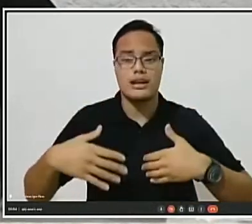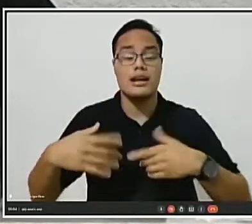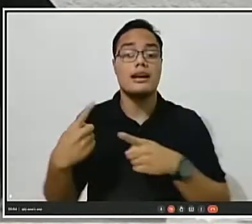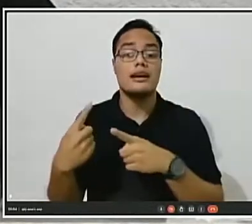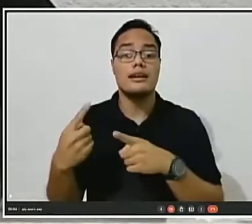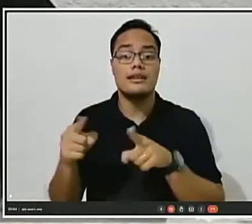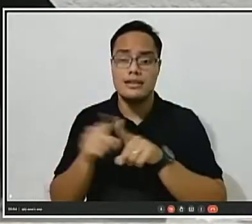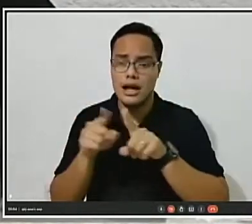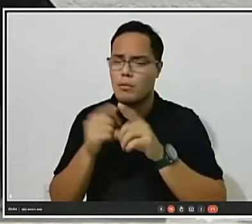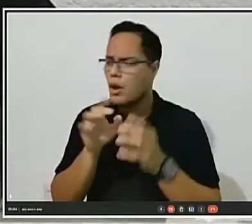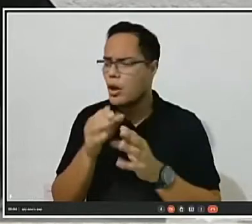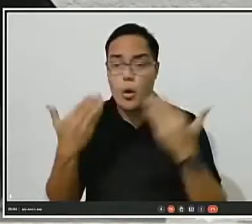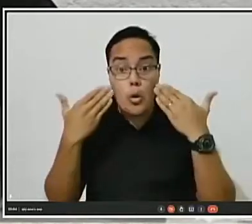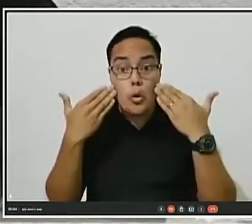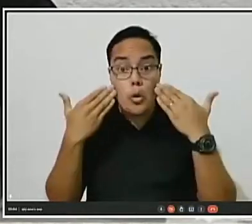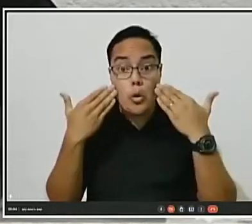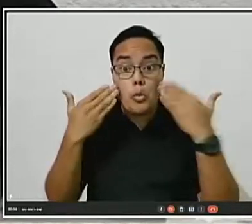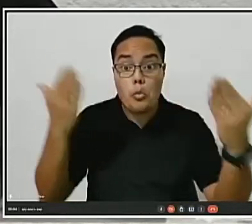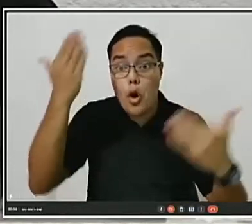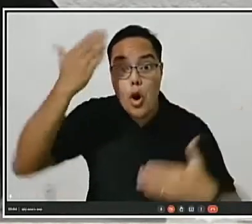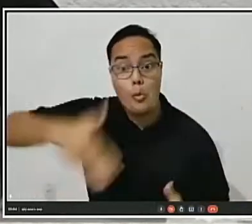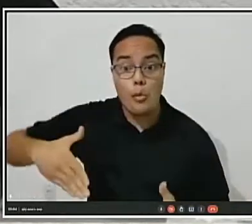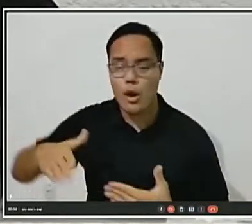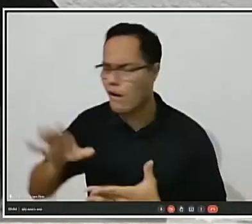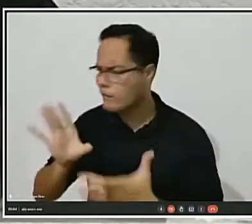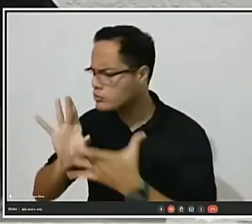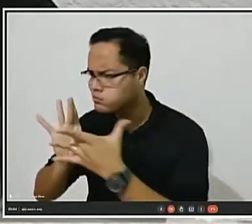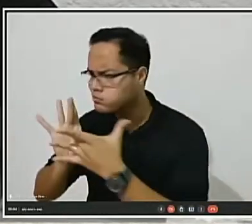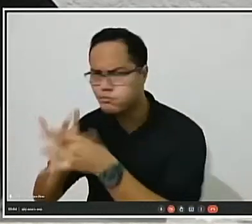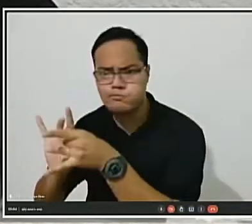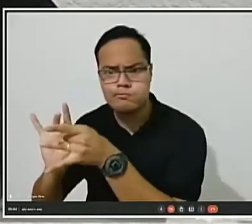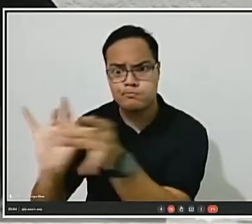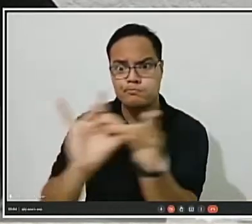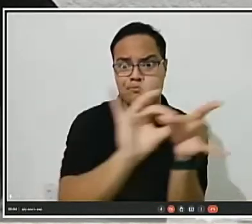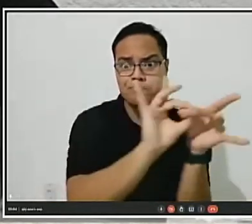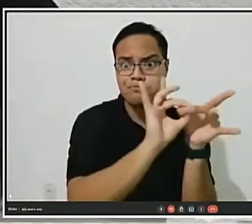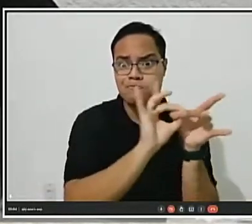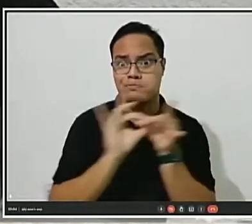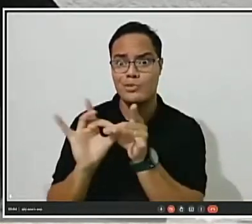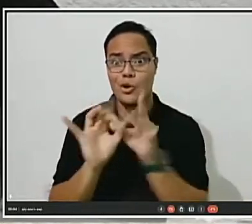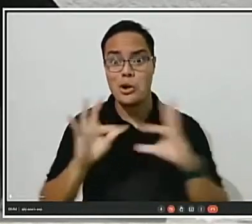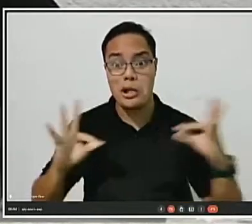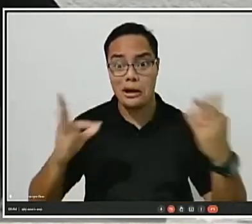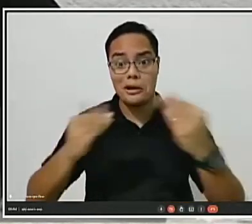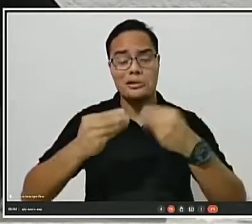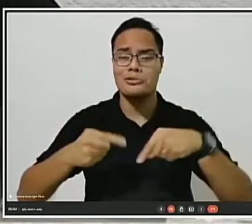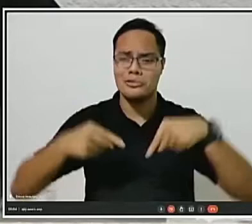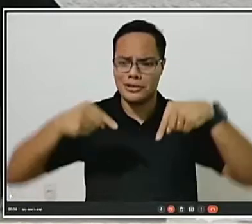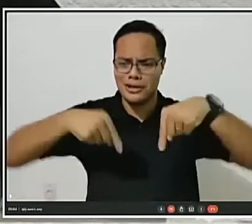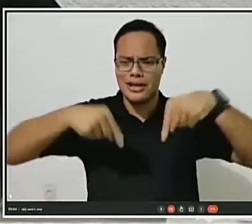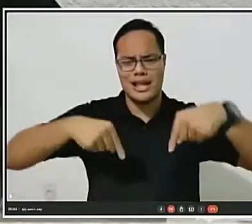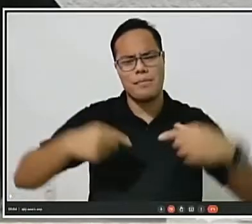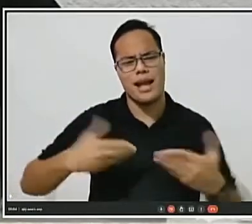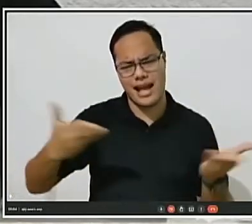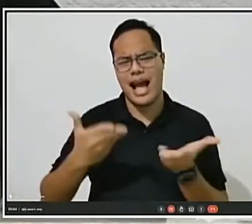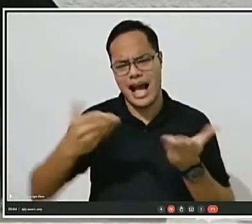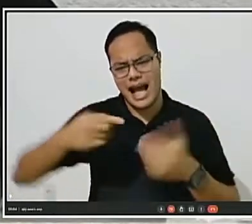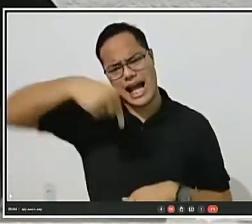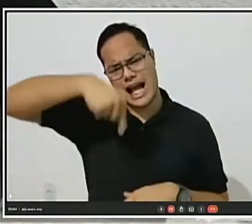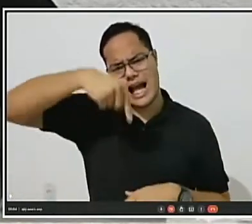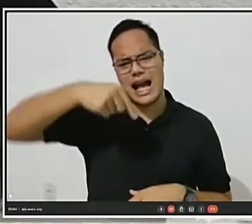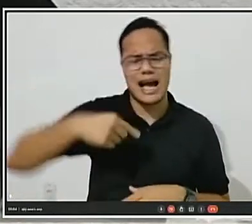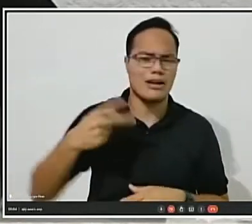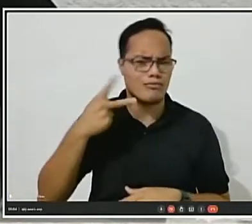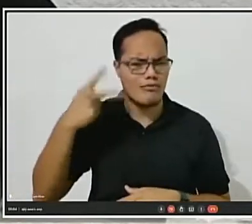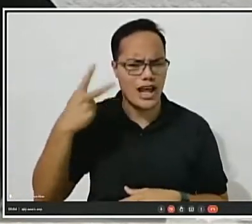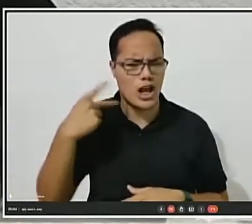todos os vereadores, e nessa Casa de Vereadores acredito que nenhum vereador saiu denegrindo ninguém dos vereadores, mas